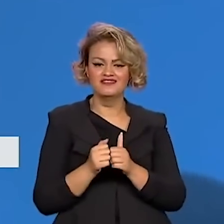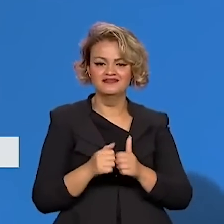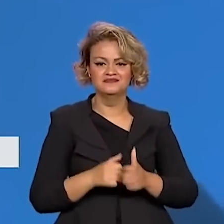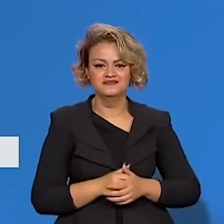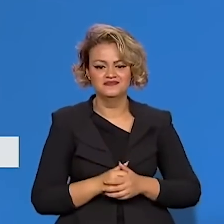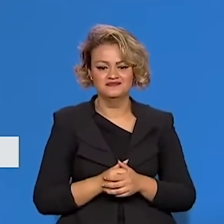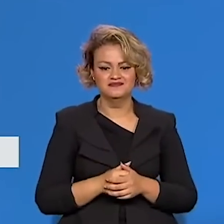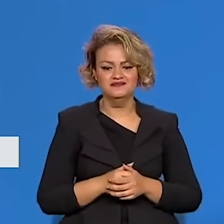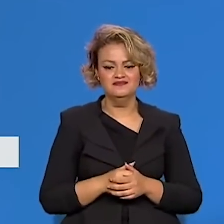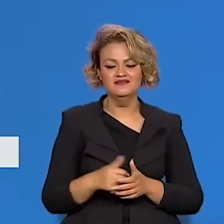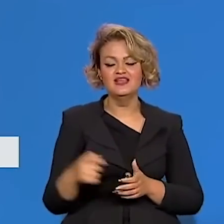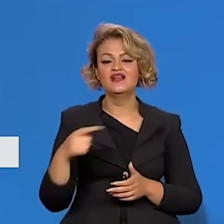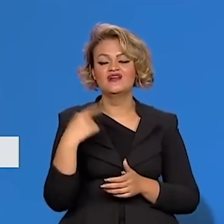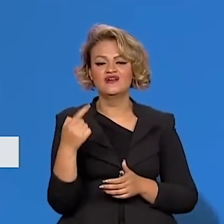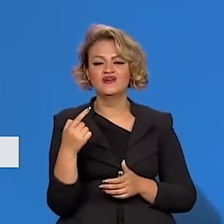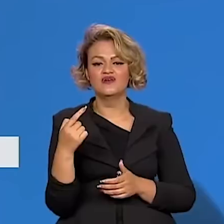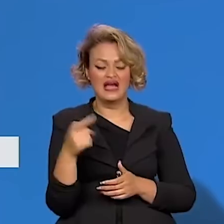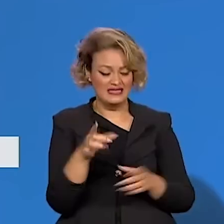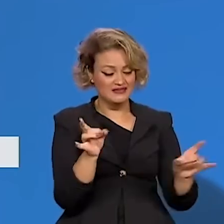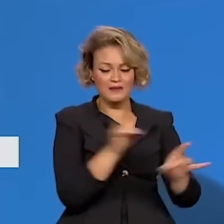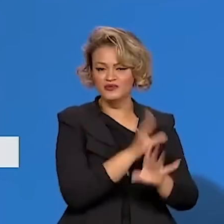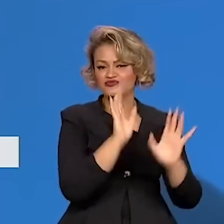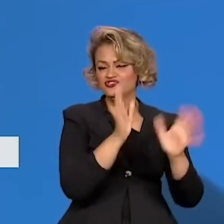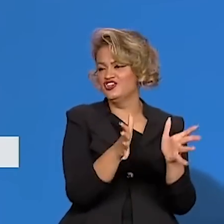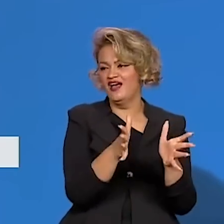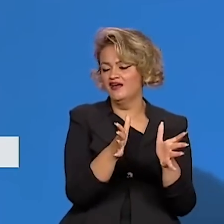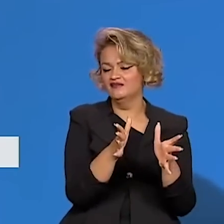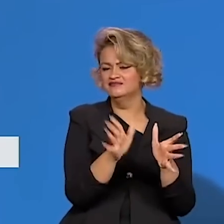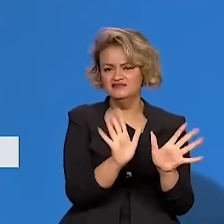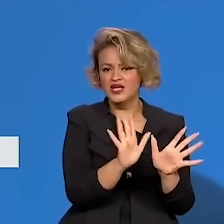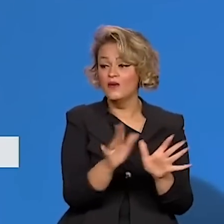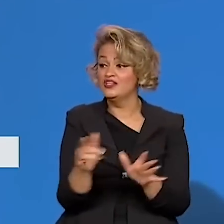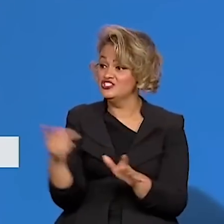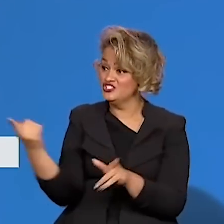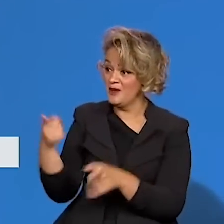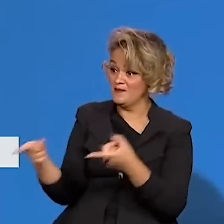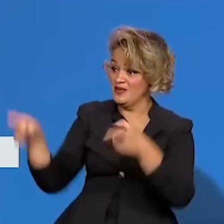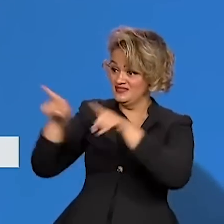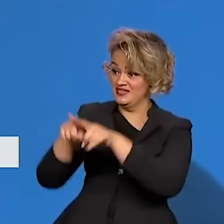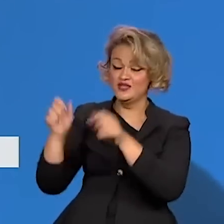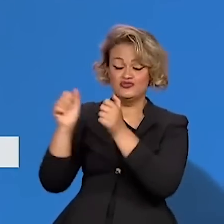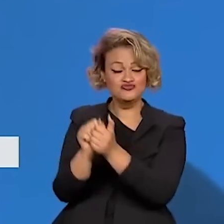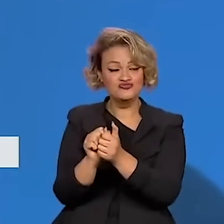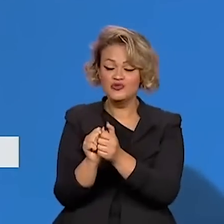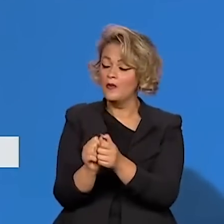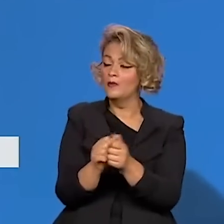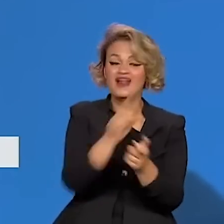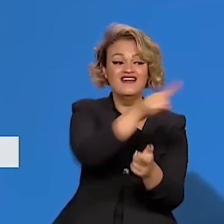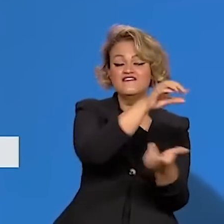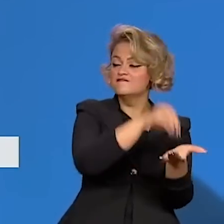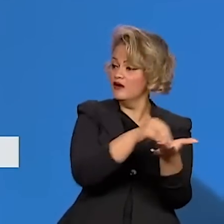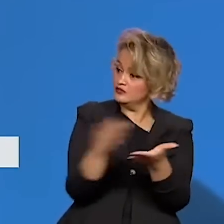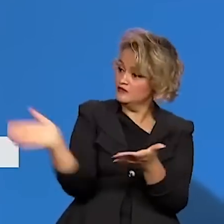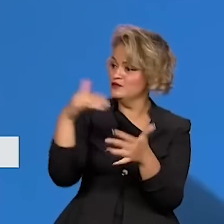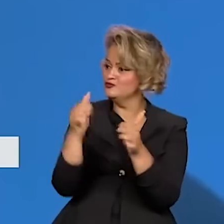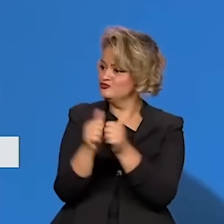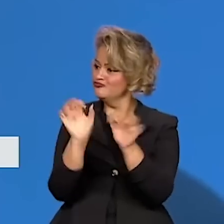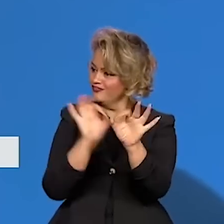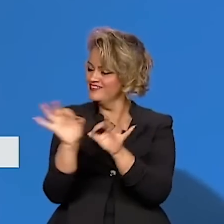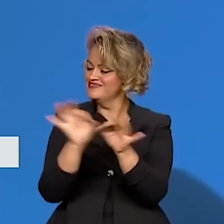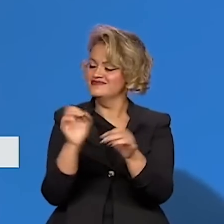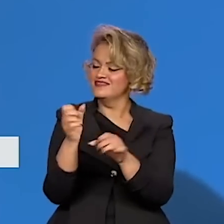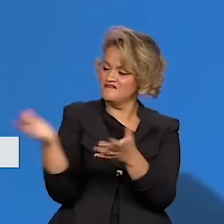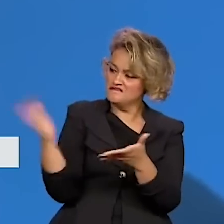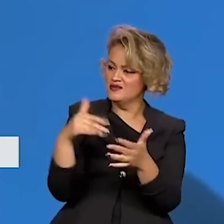nós não queremos vender aquilo que já tá pronto nós queremos construir aquilo que falta fazer só para